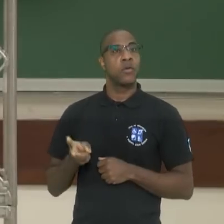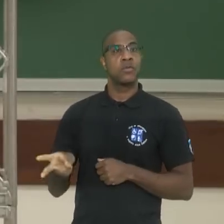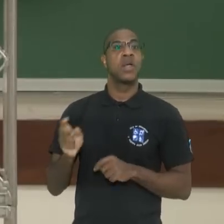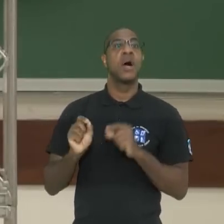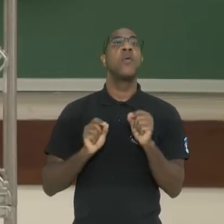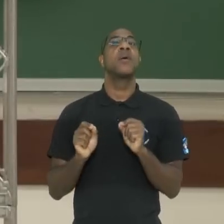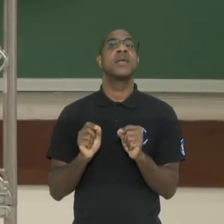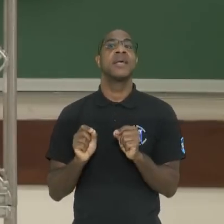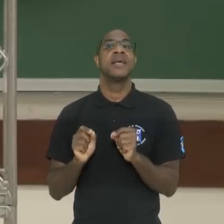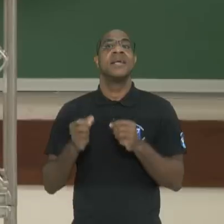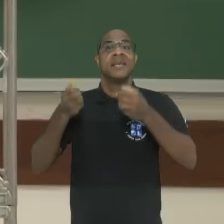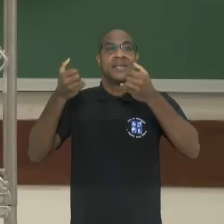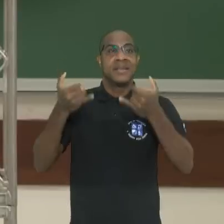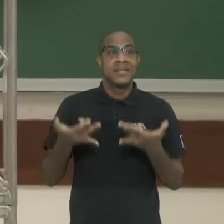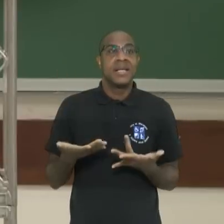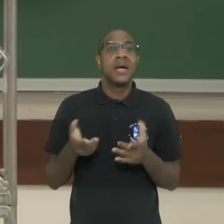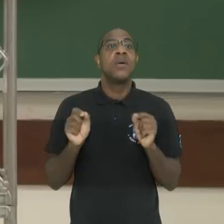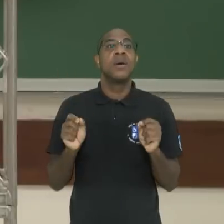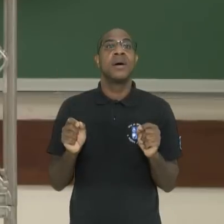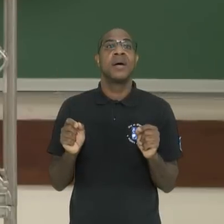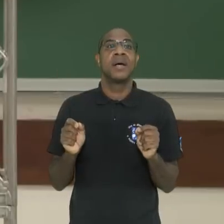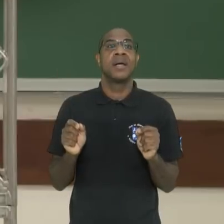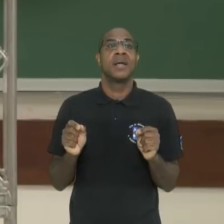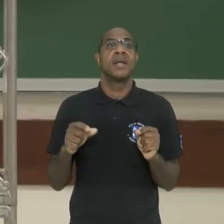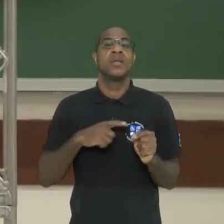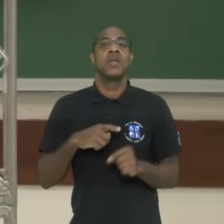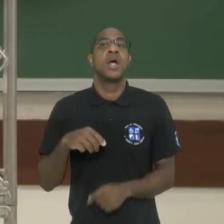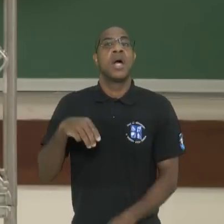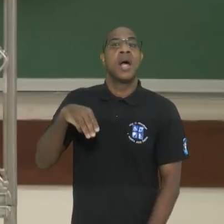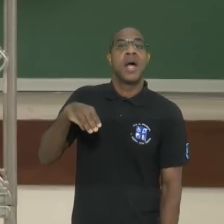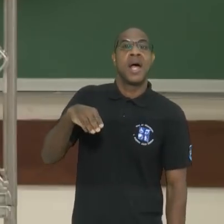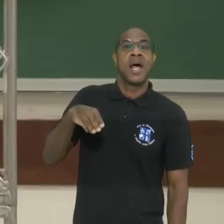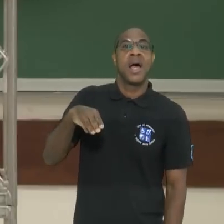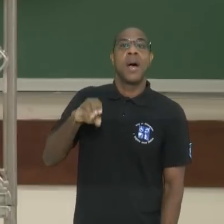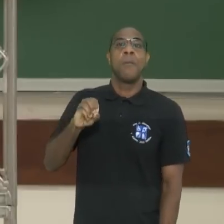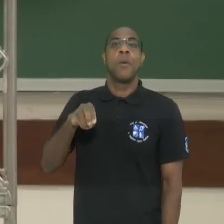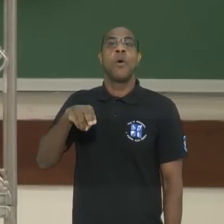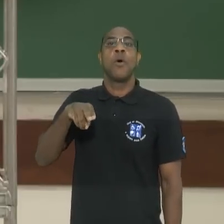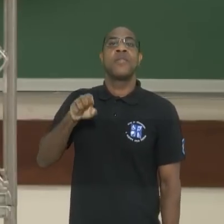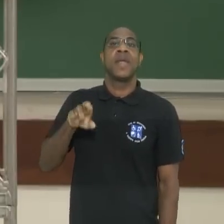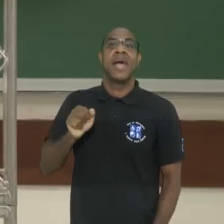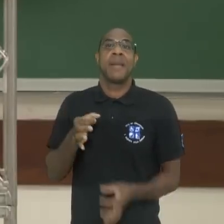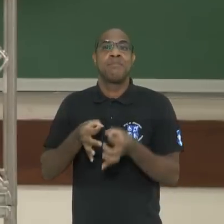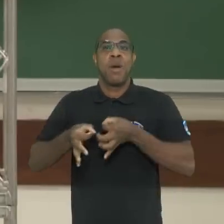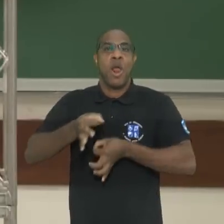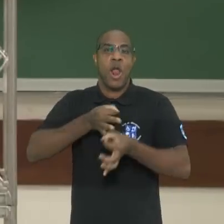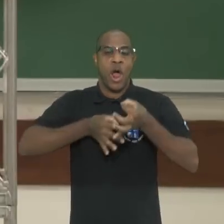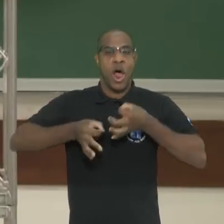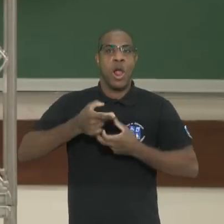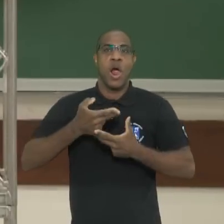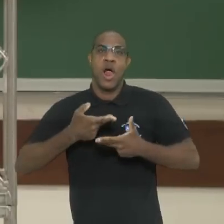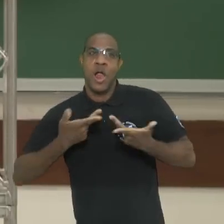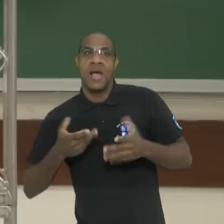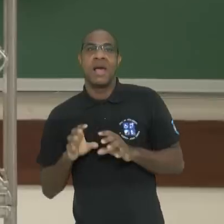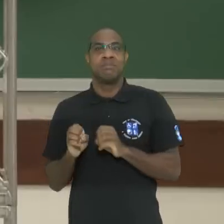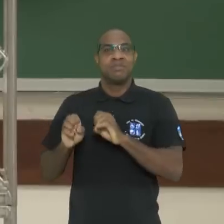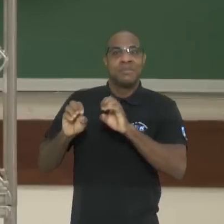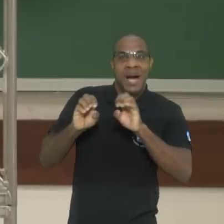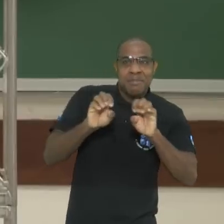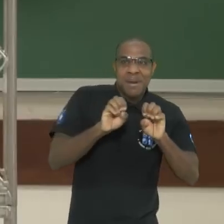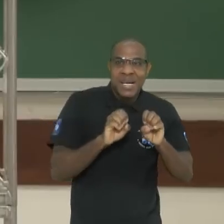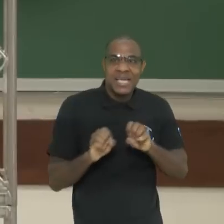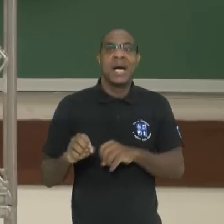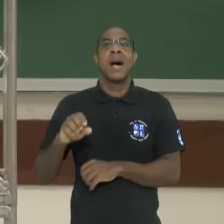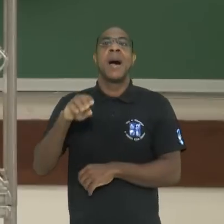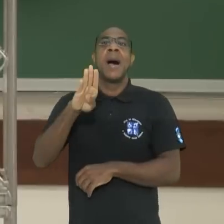falando sobre a participação dos moneras, do reino monera, das bactérias e das cianobactérias, no nosso dia